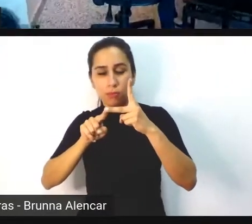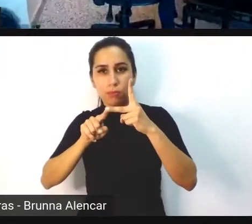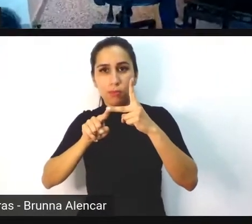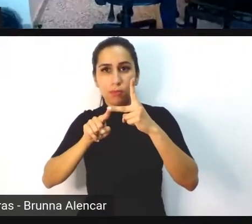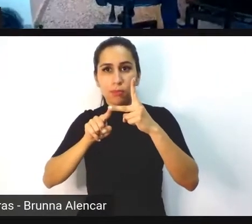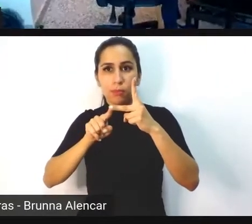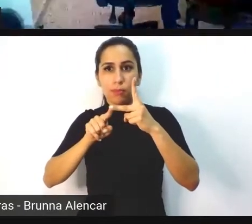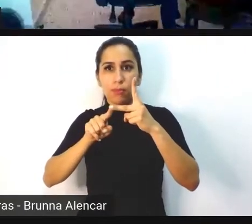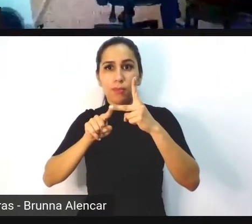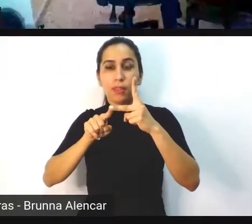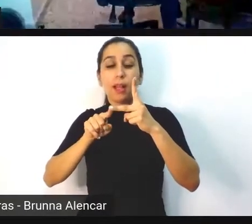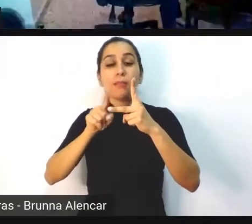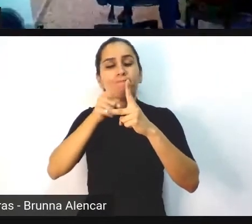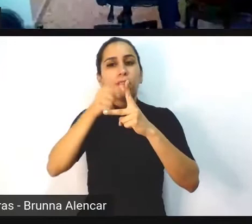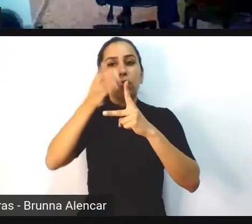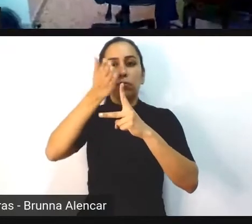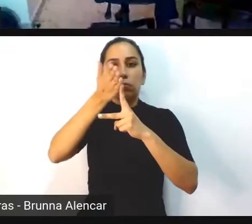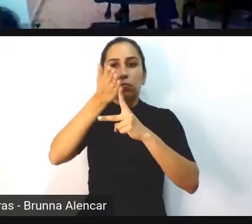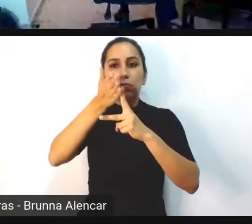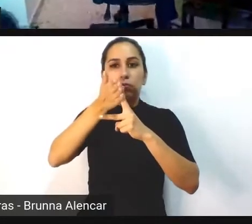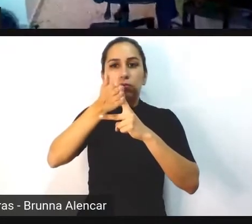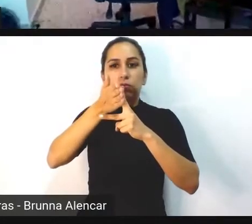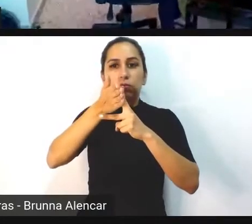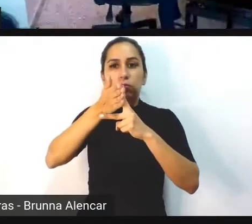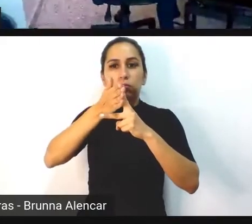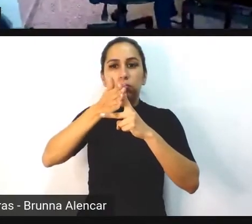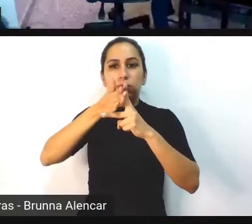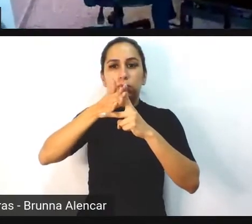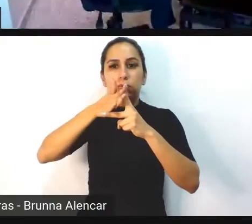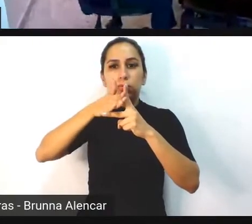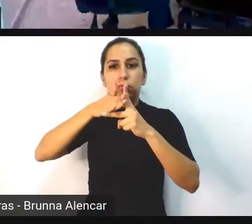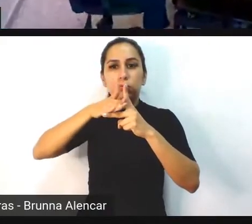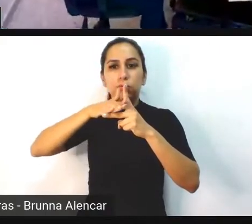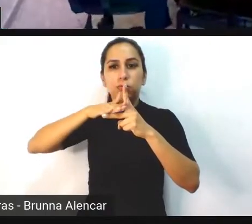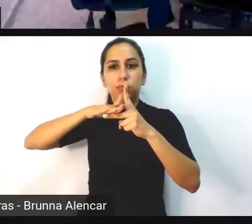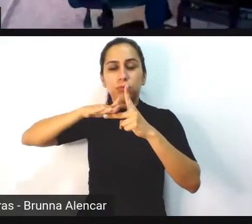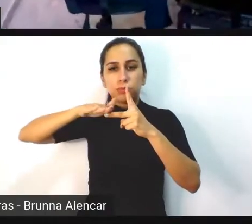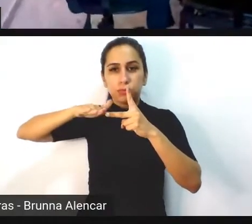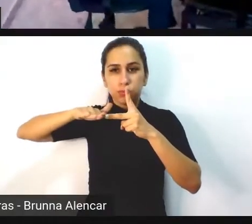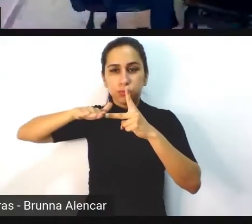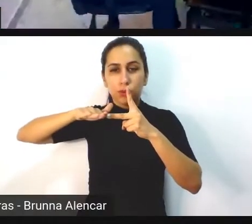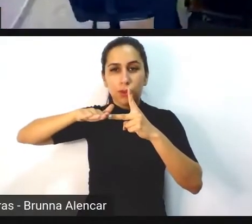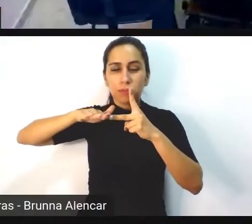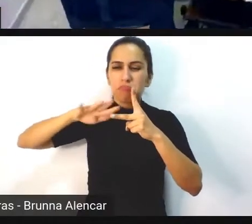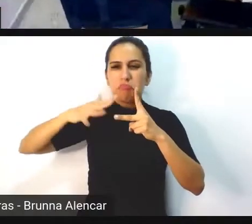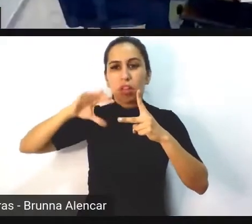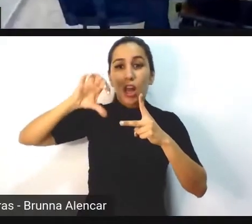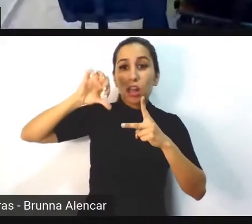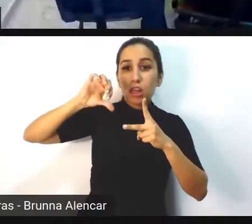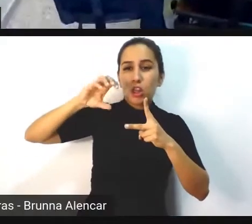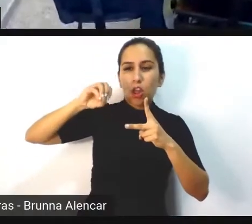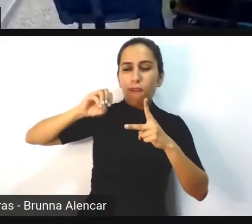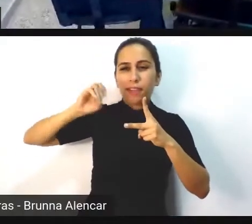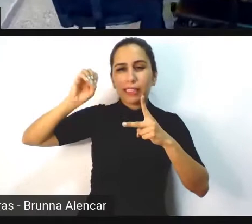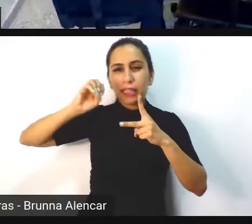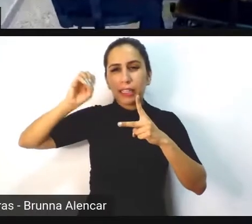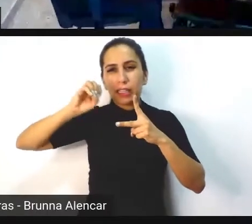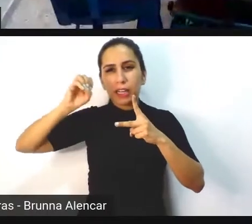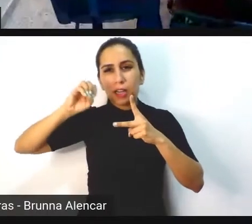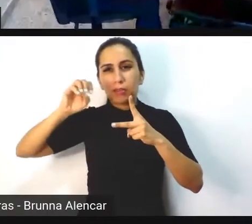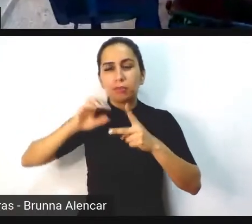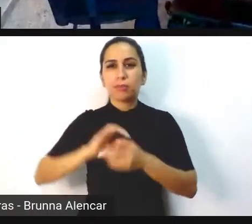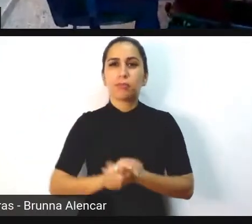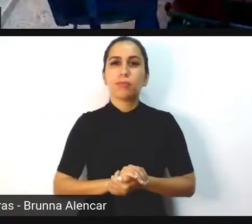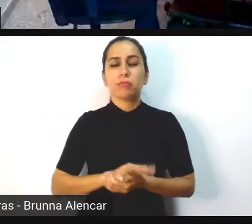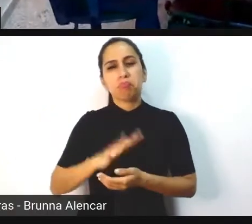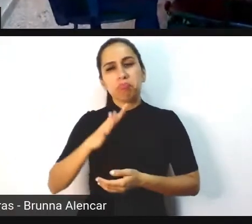espaldar, ele deve ser um pouquinho mais aberto que 90 graus. Fica em volta de 110